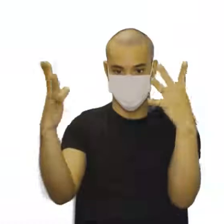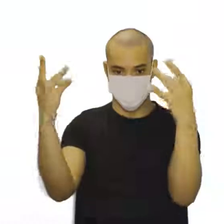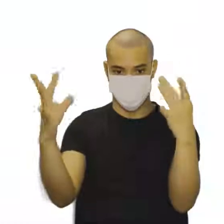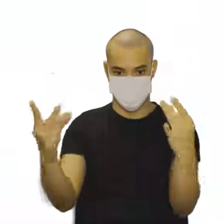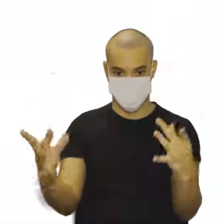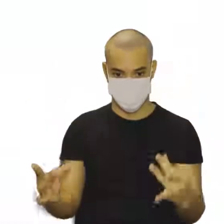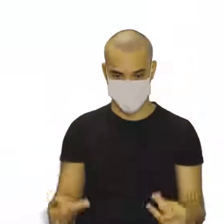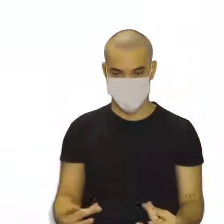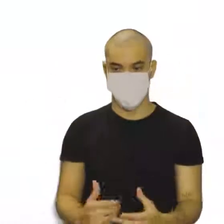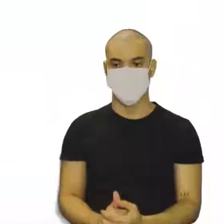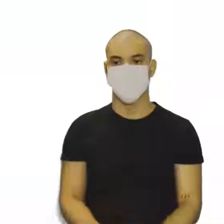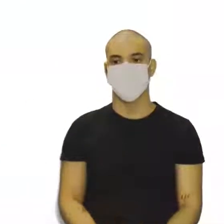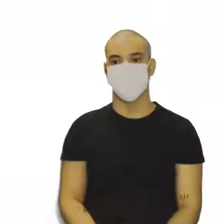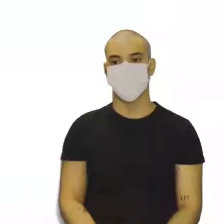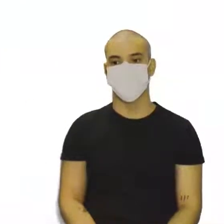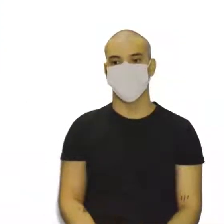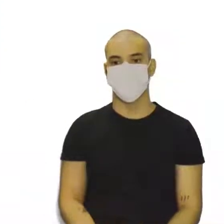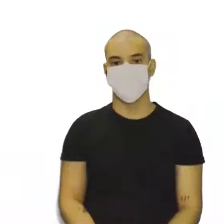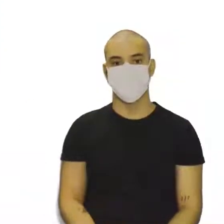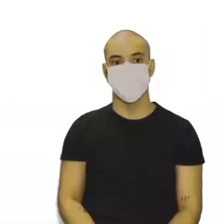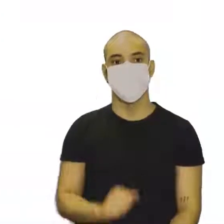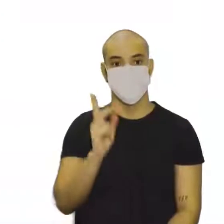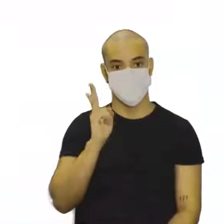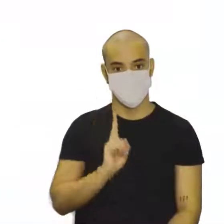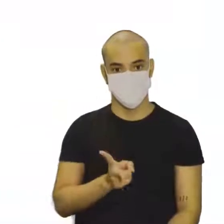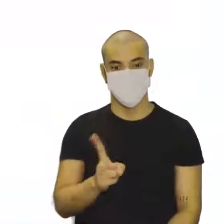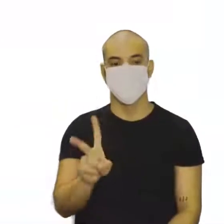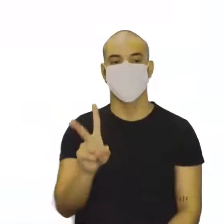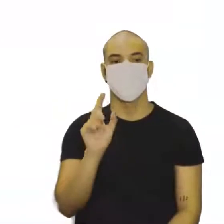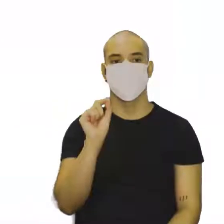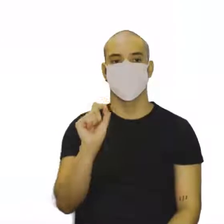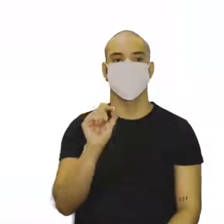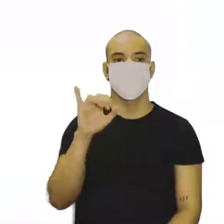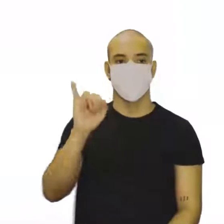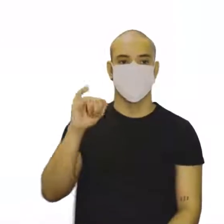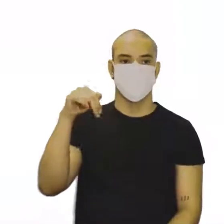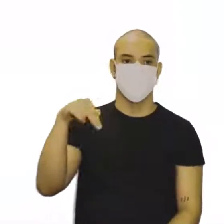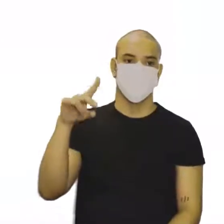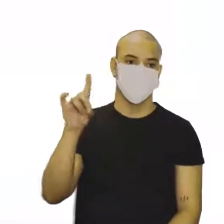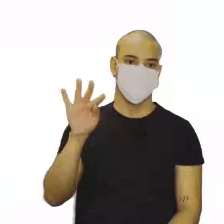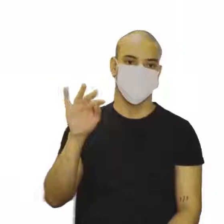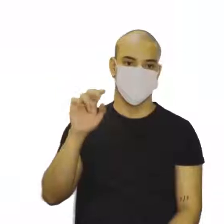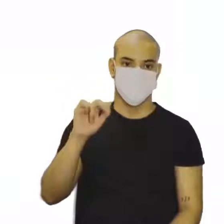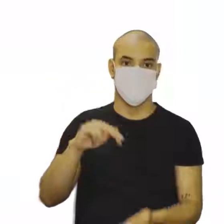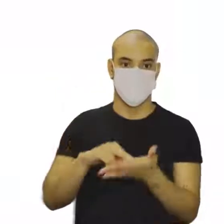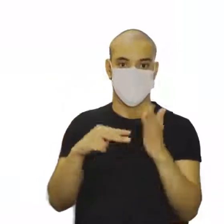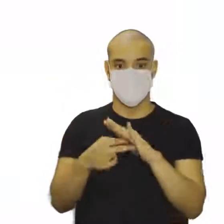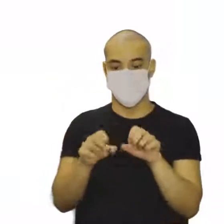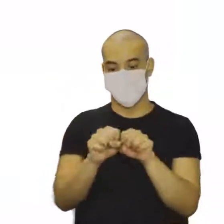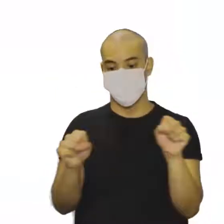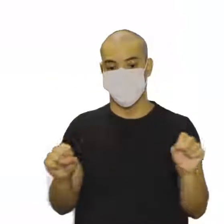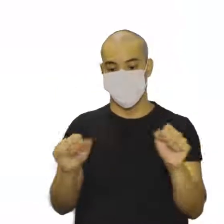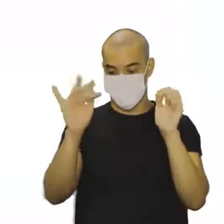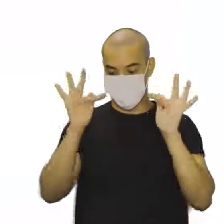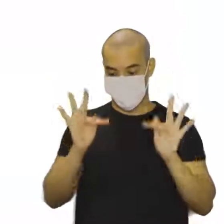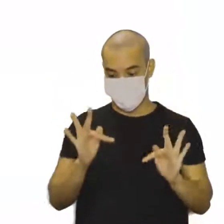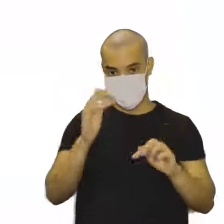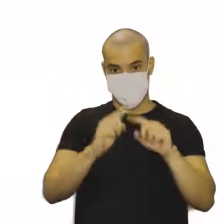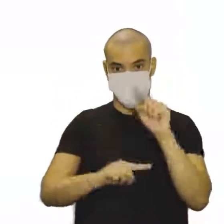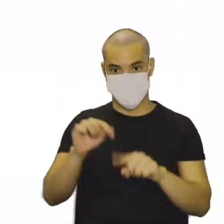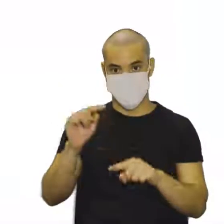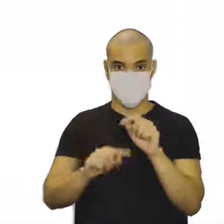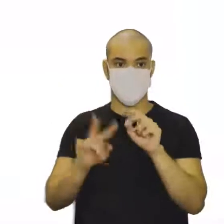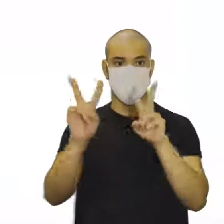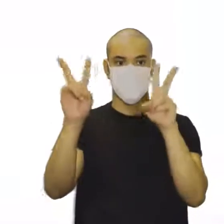circuito. E continuando aqui, nós podemos dizer que a indutância é a grandeza física relacionada